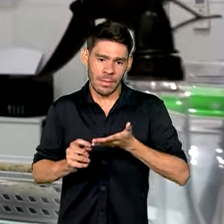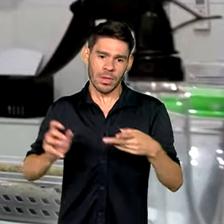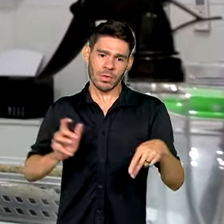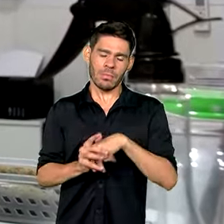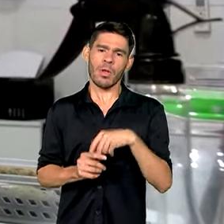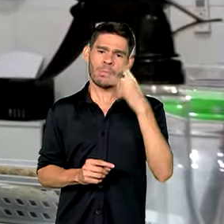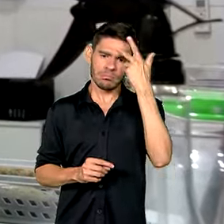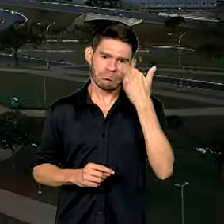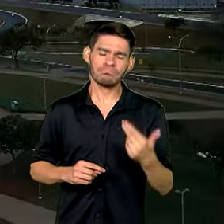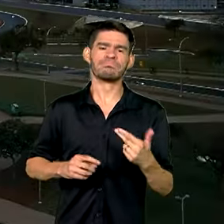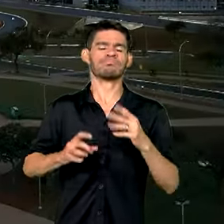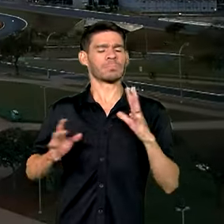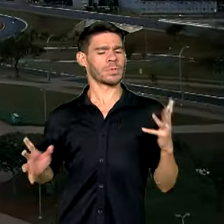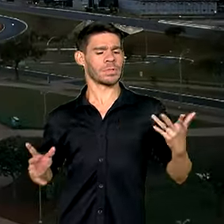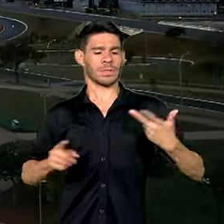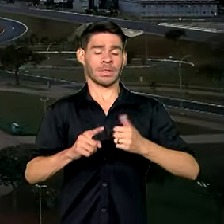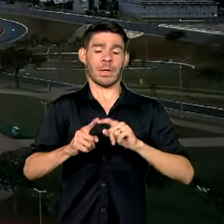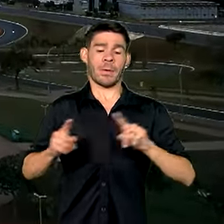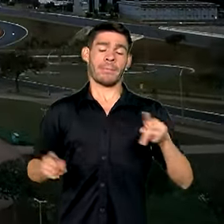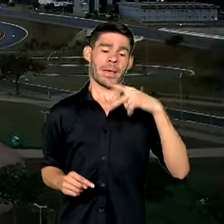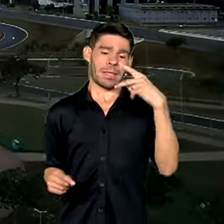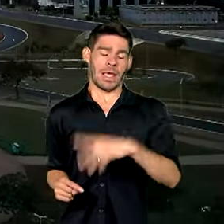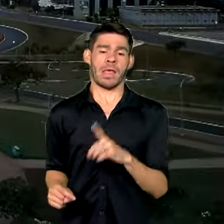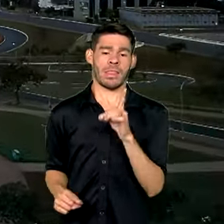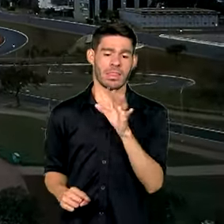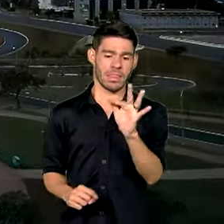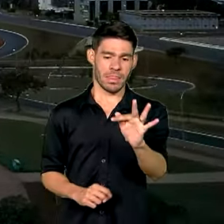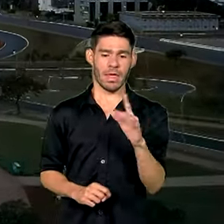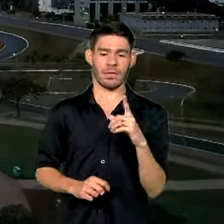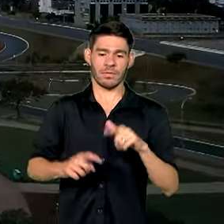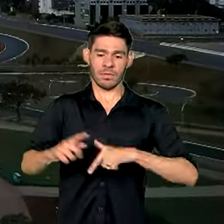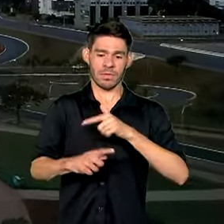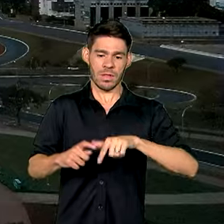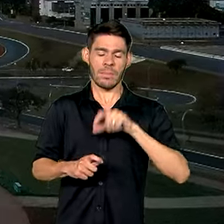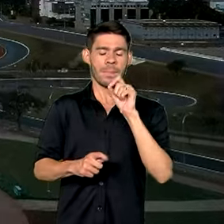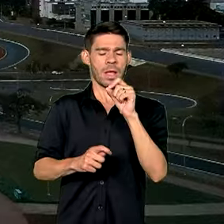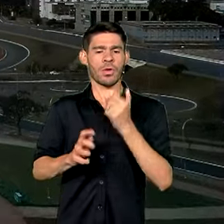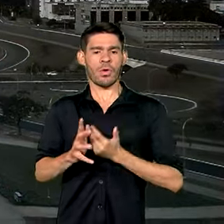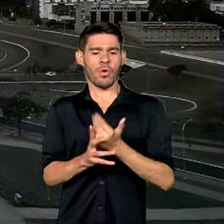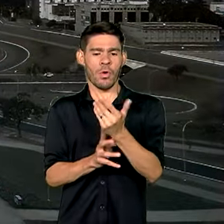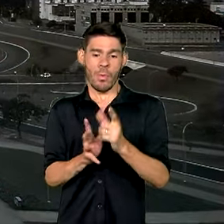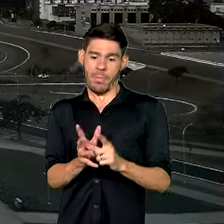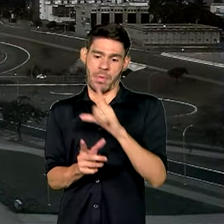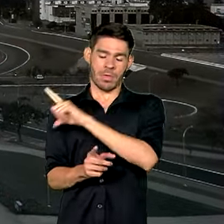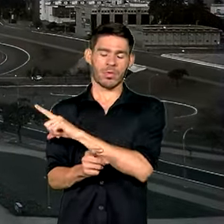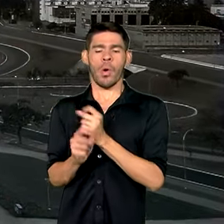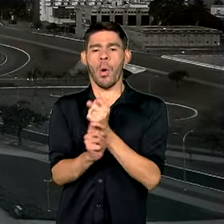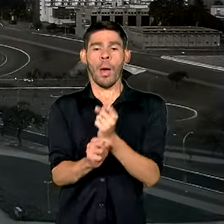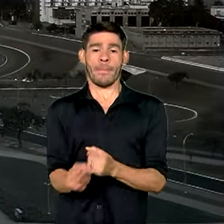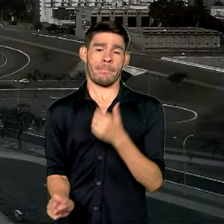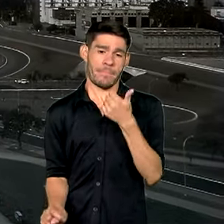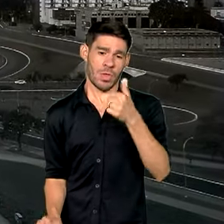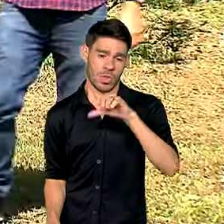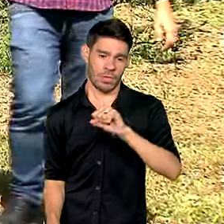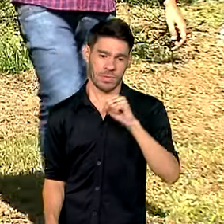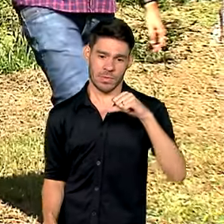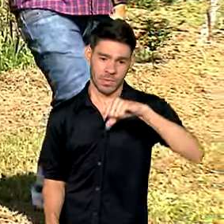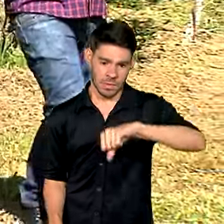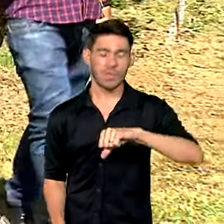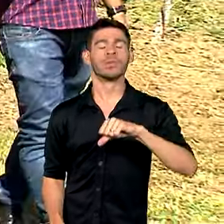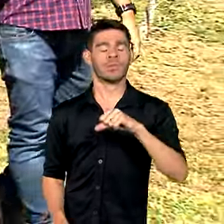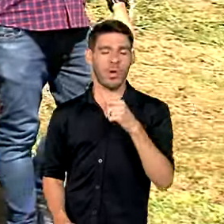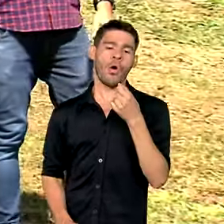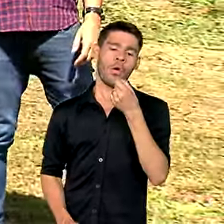de alta qualidade. Mas aqui no Distrito Federal, esse trabalho começou bem antes. Desde 1989,